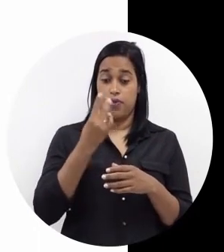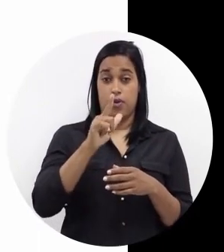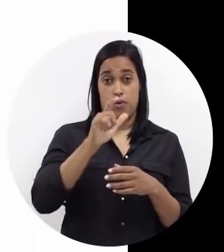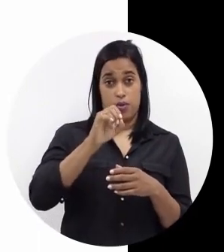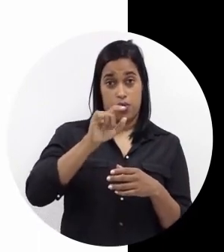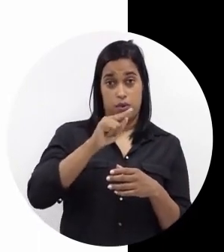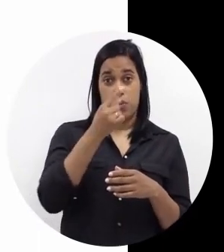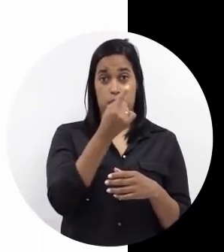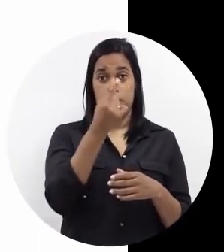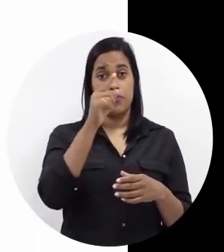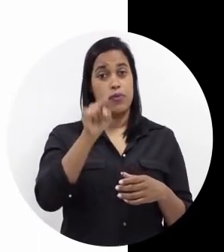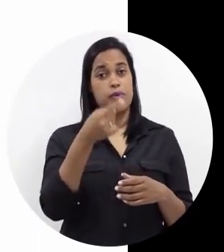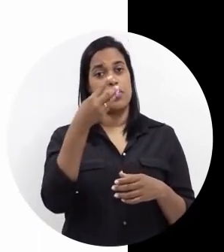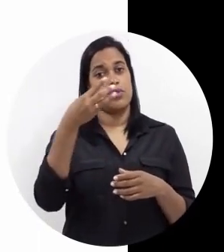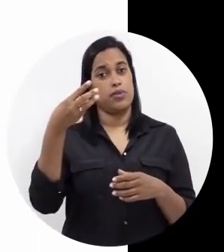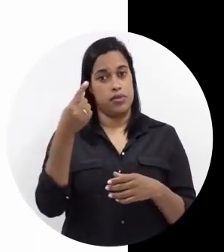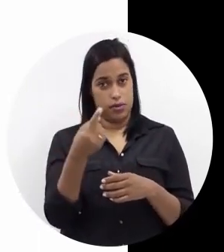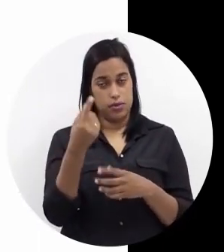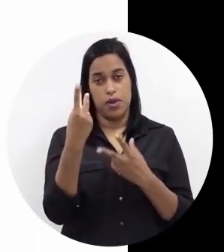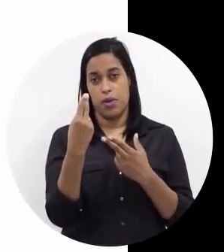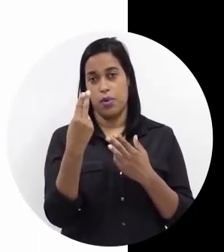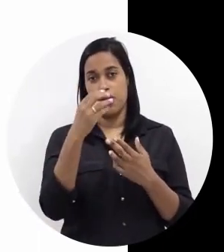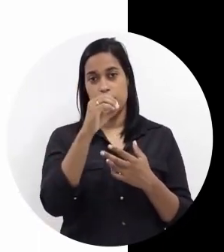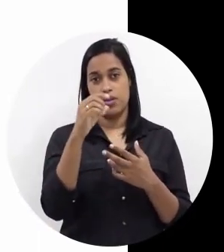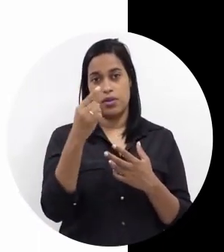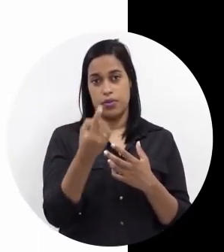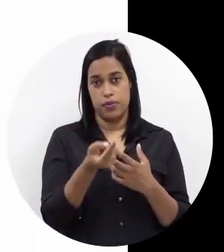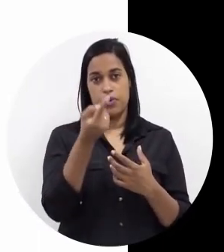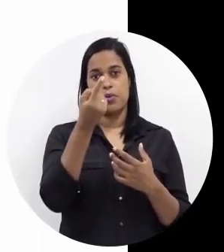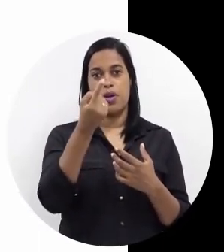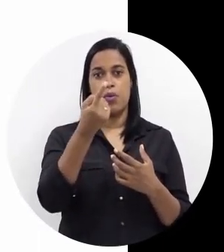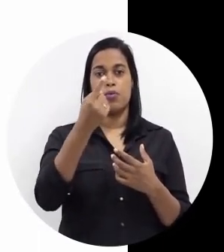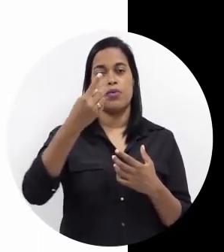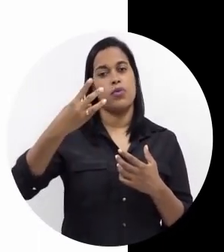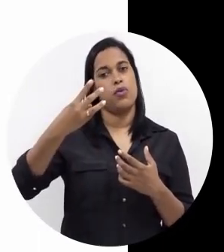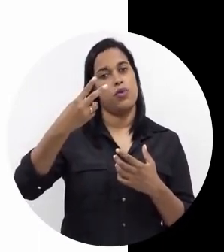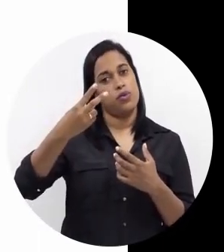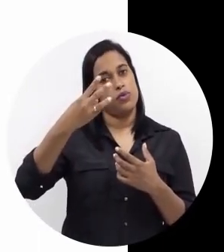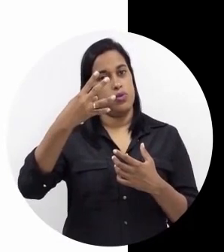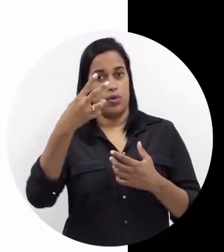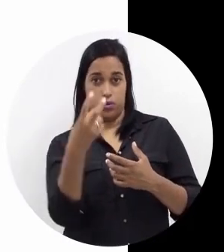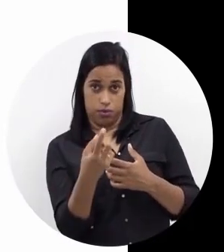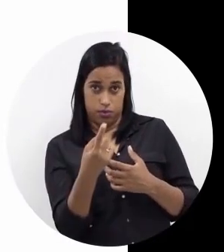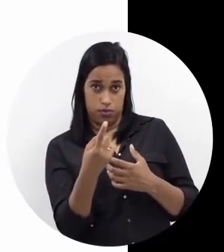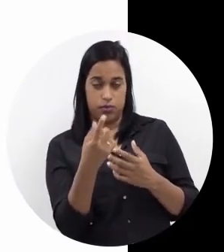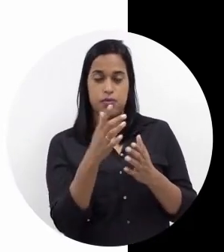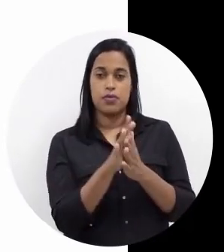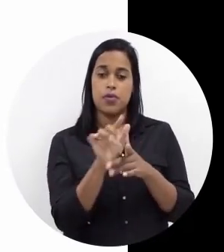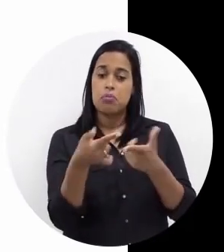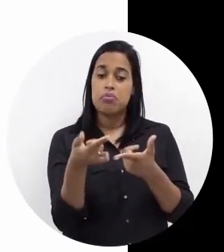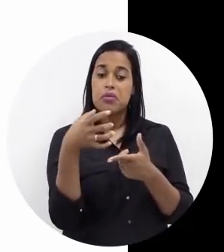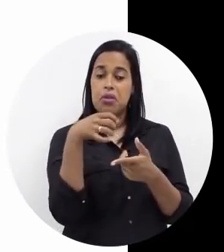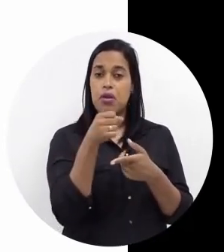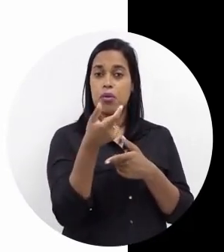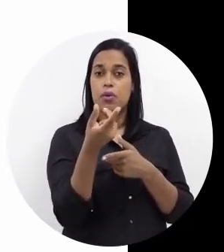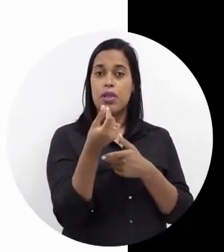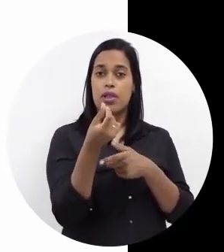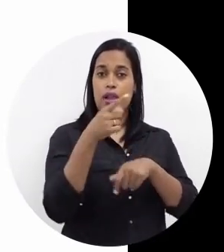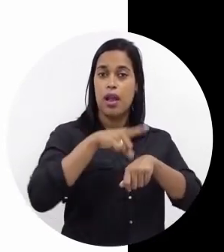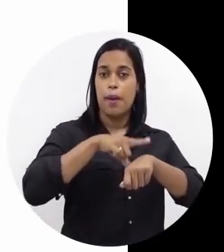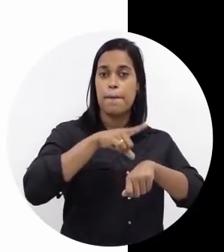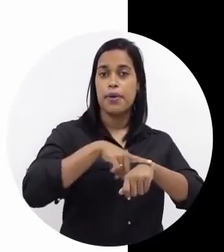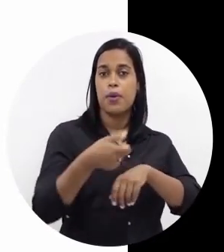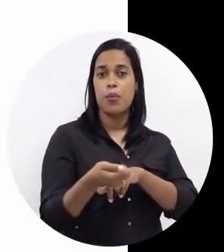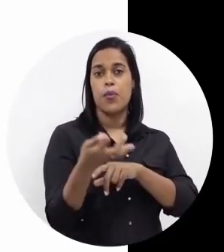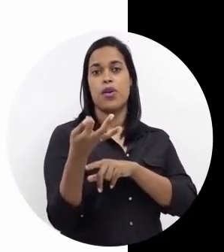,331 será igual a 0,1241. Logo, o prazo será 0